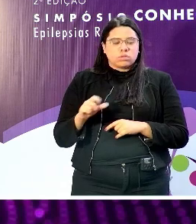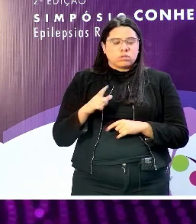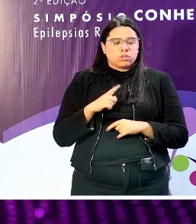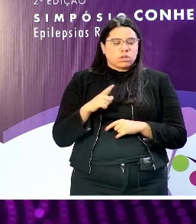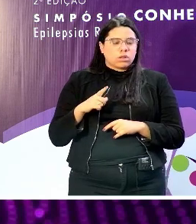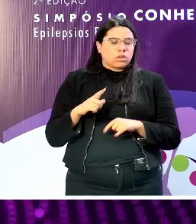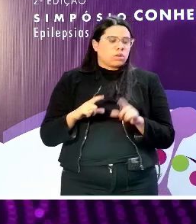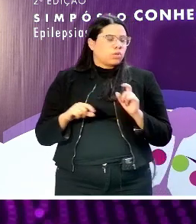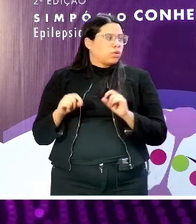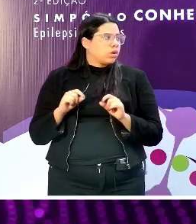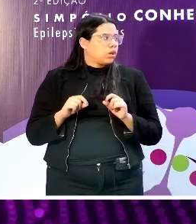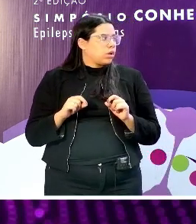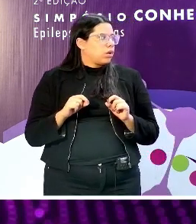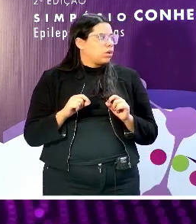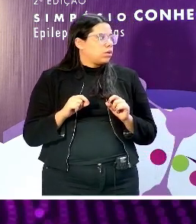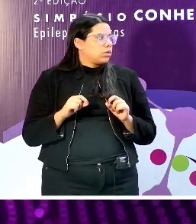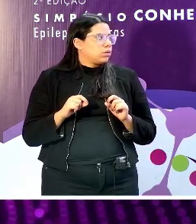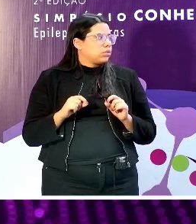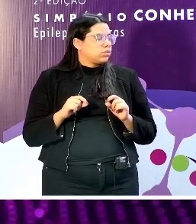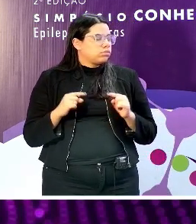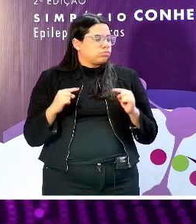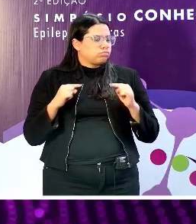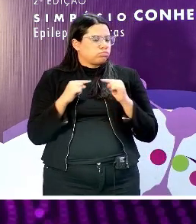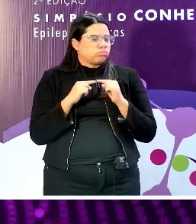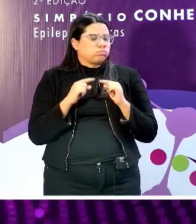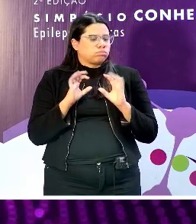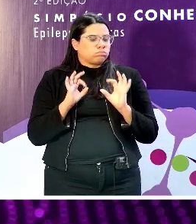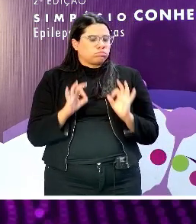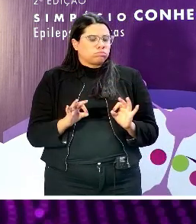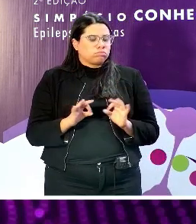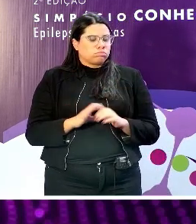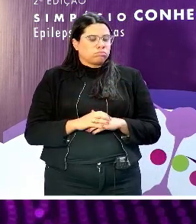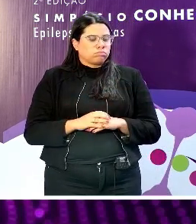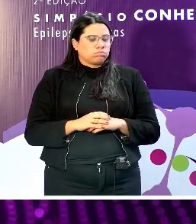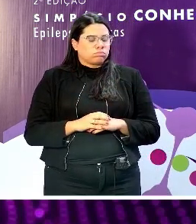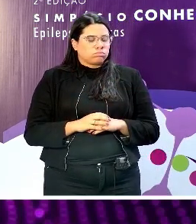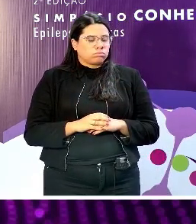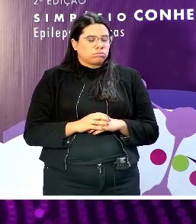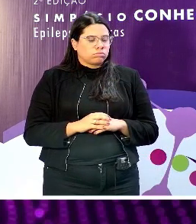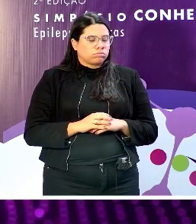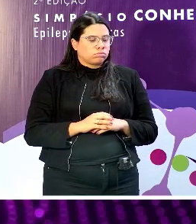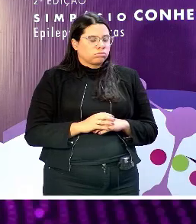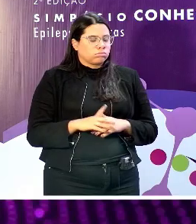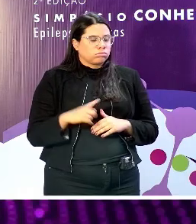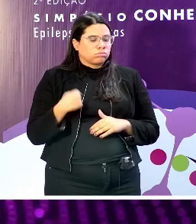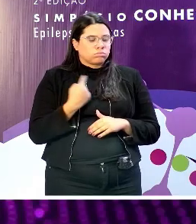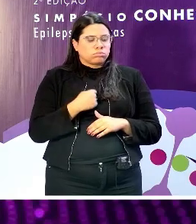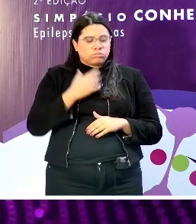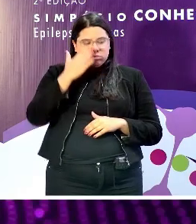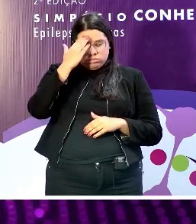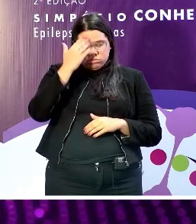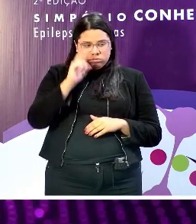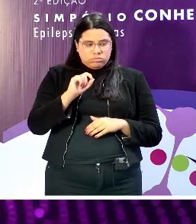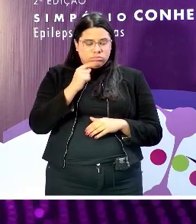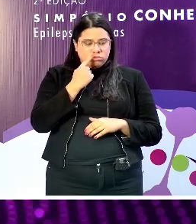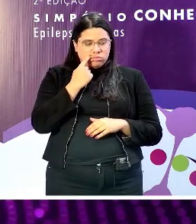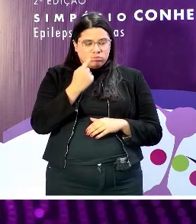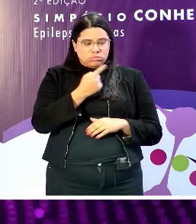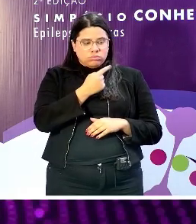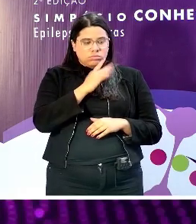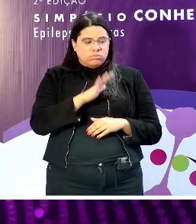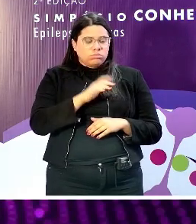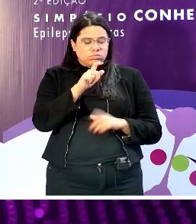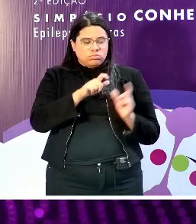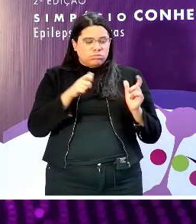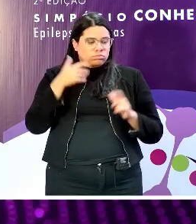desincronizadas, mas elas estão hipersincronizadas. Basicamente, a gente entende a epilepsia, né, como já falado por vários